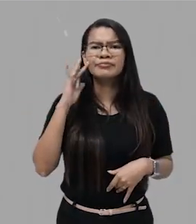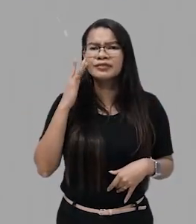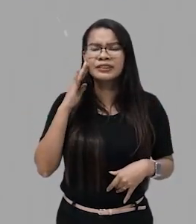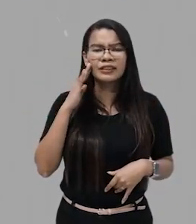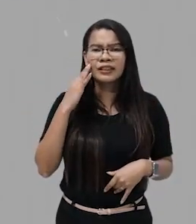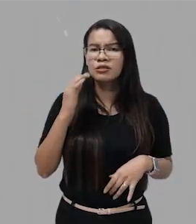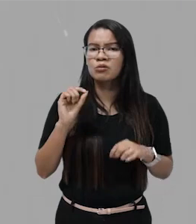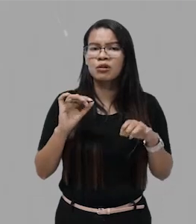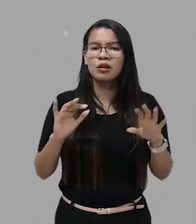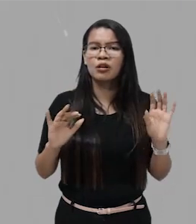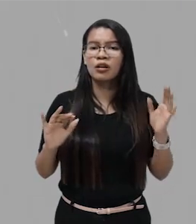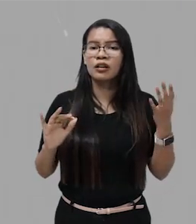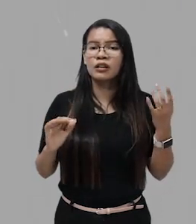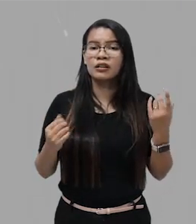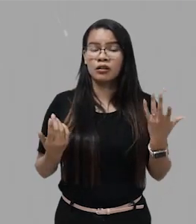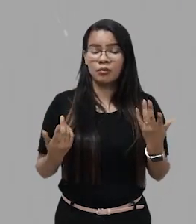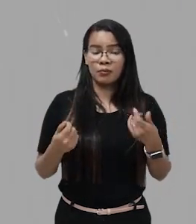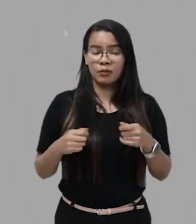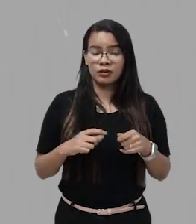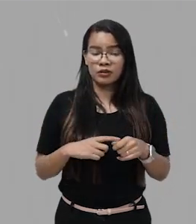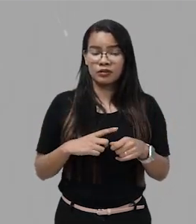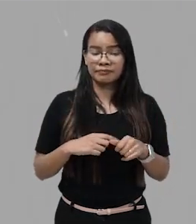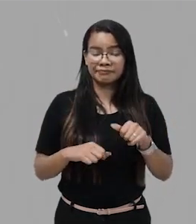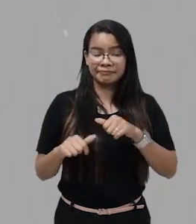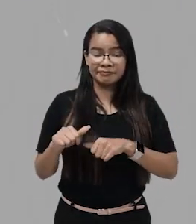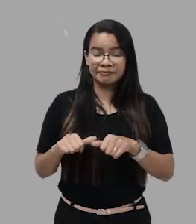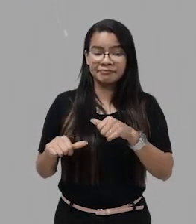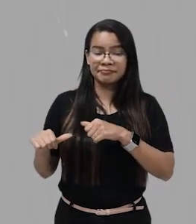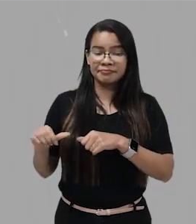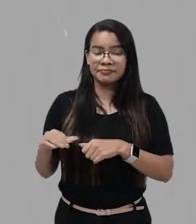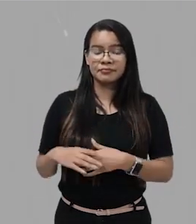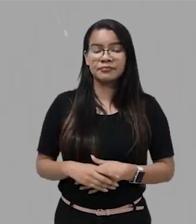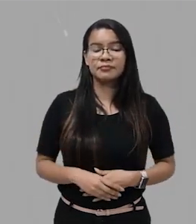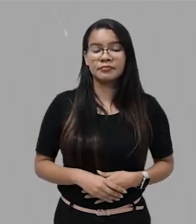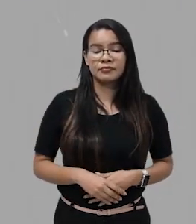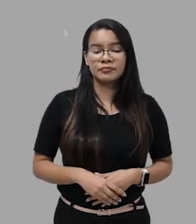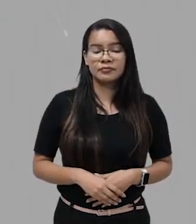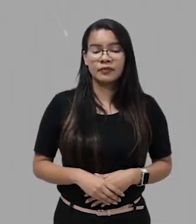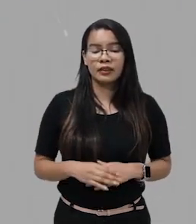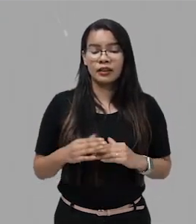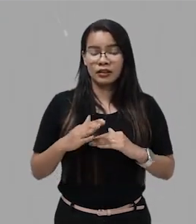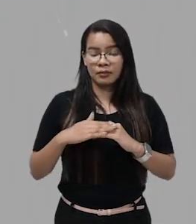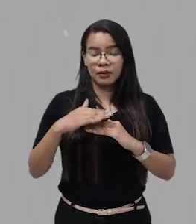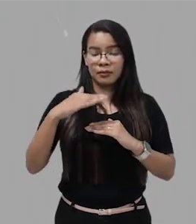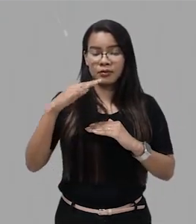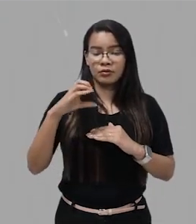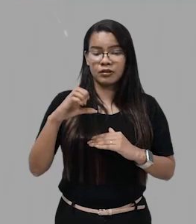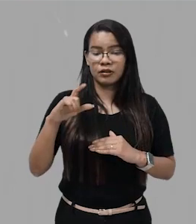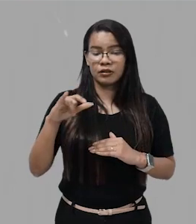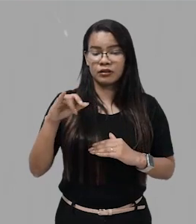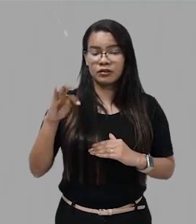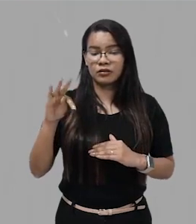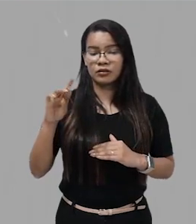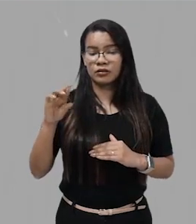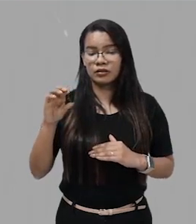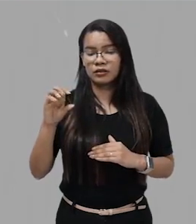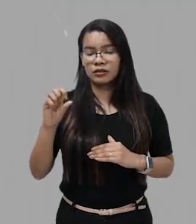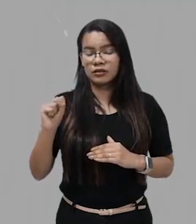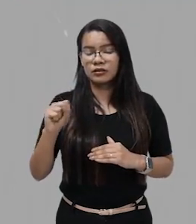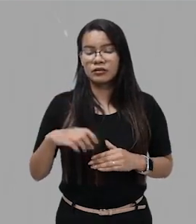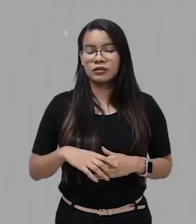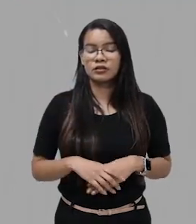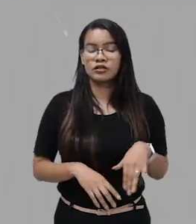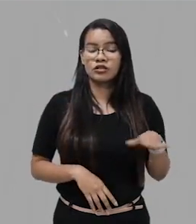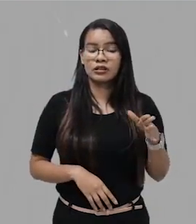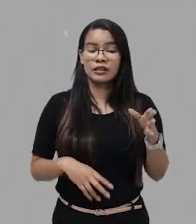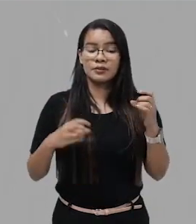Então, pode ter interrupção do ciclo menstrual, aumento do clítoris, está aqui, falei para vocês também na aula